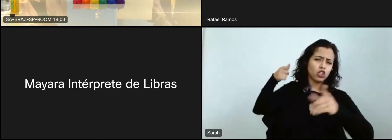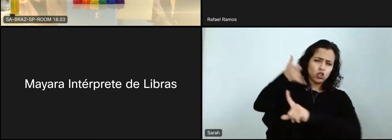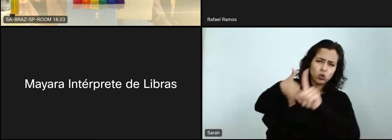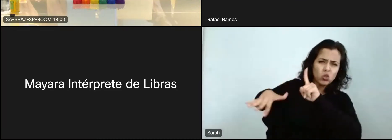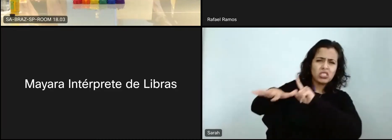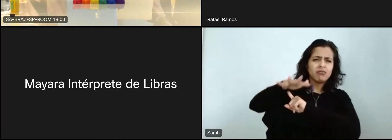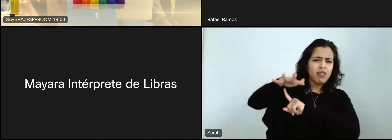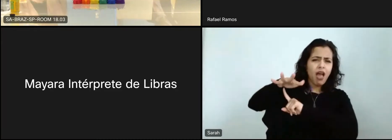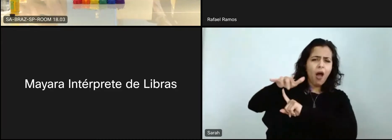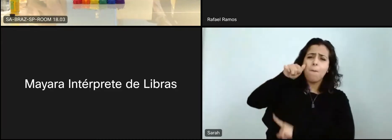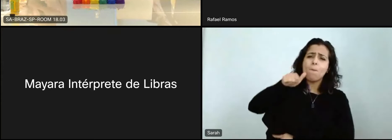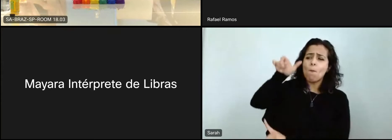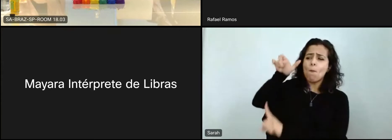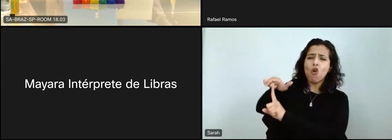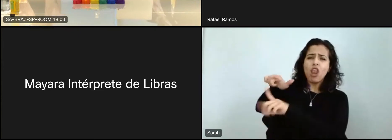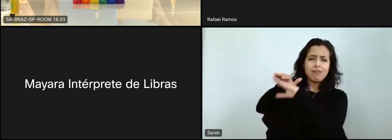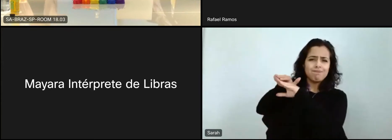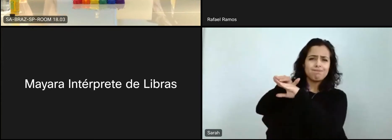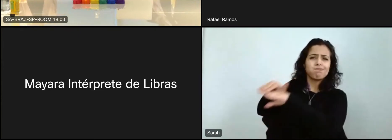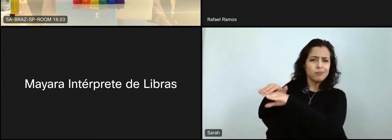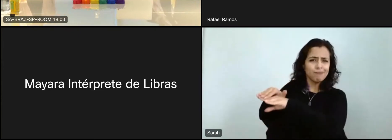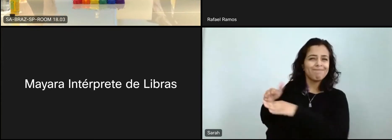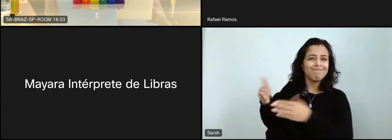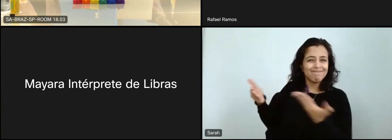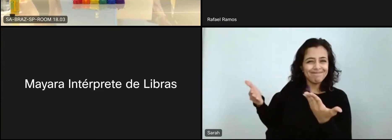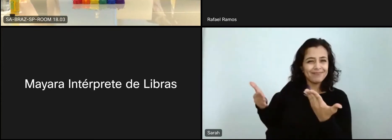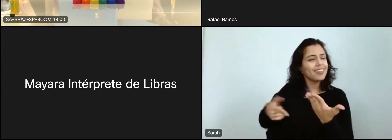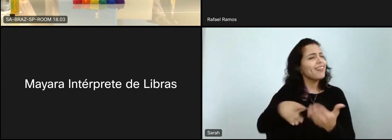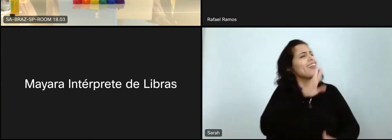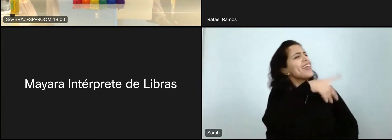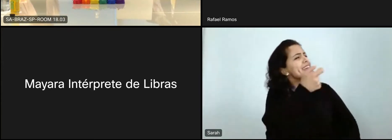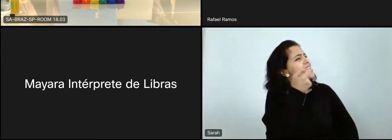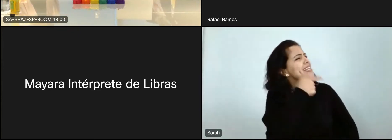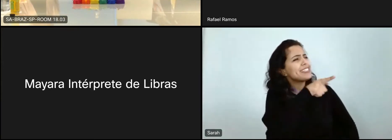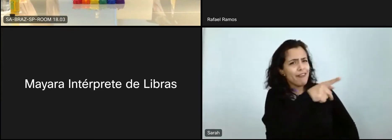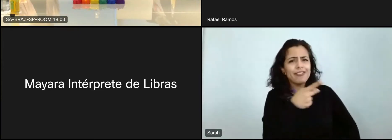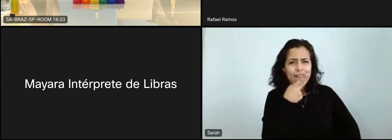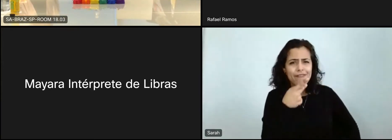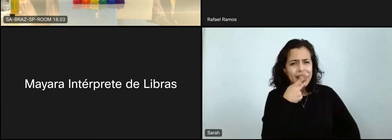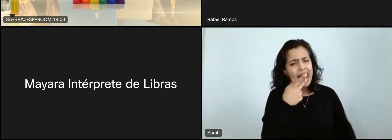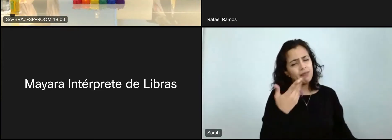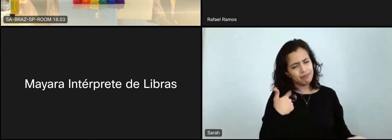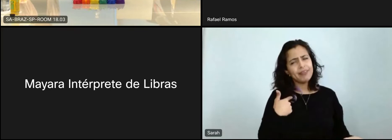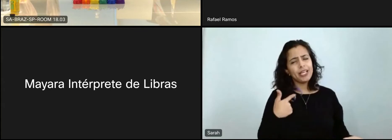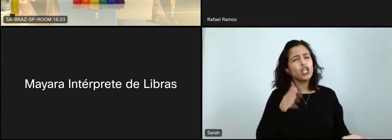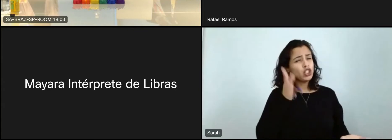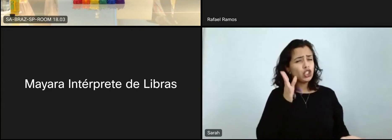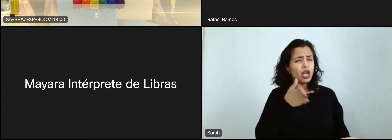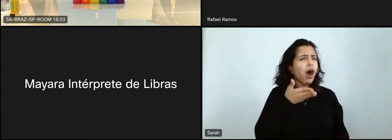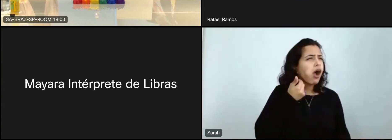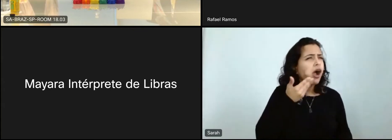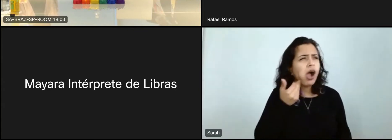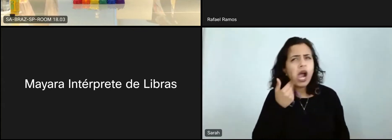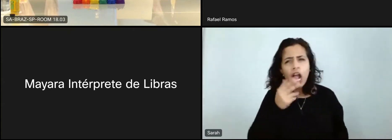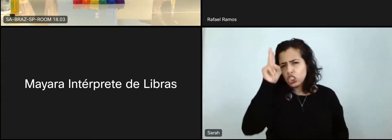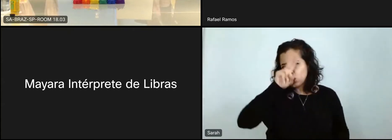aspecto inferior. E é engraçado pensar disso, Faz sentido, né, Paulo? Fabi? Porque, não, eu já ouvi milhares de histórias de pessoas